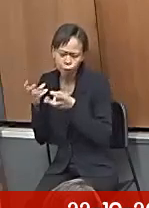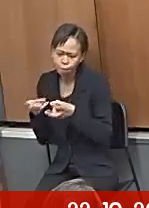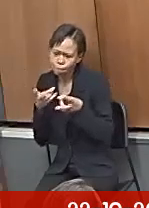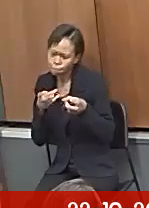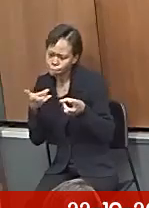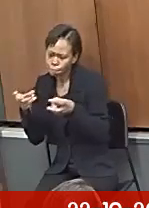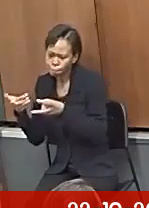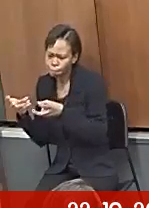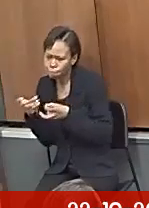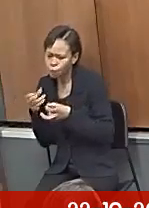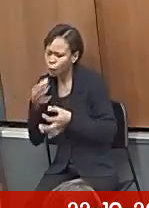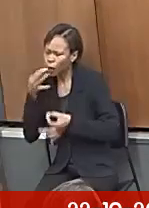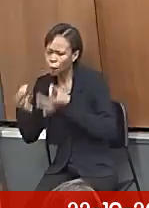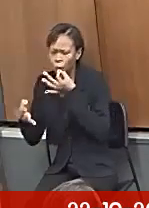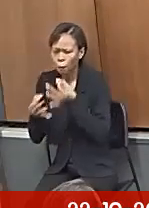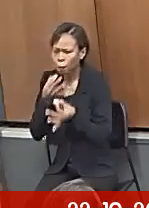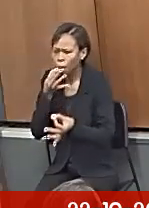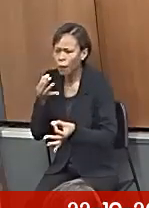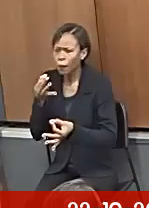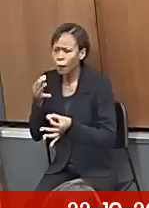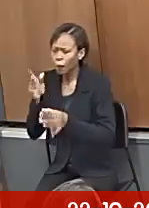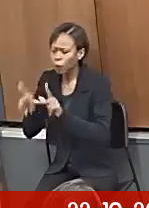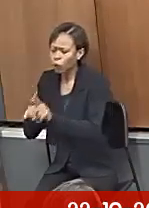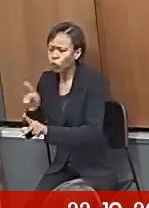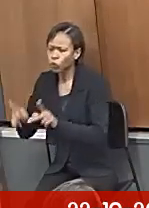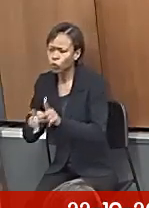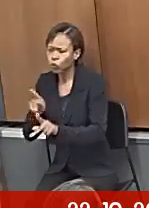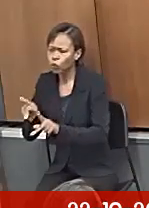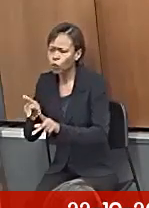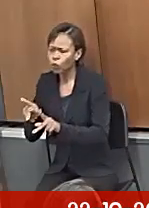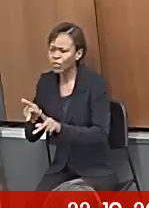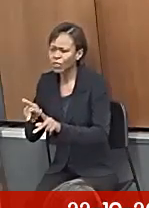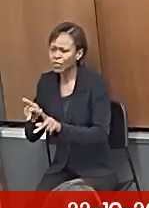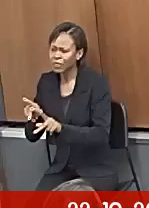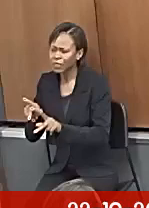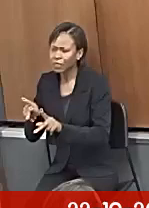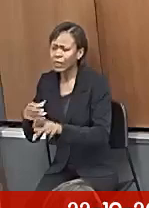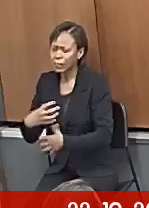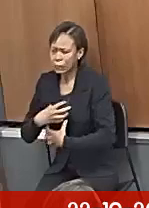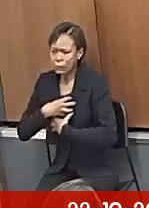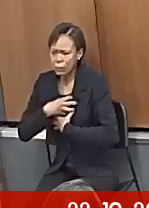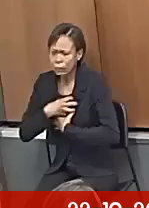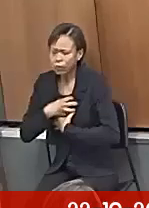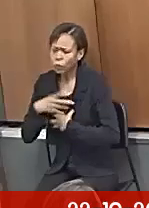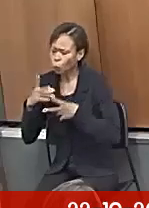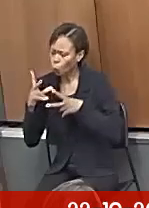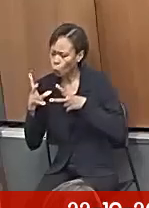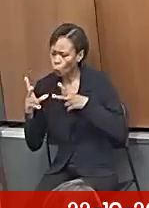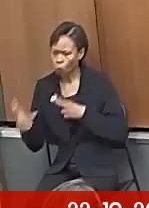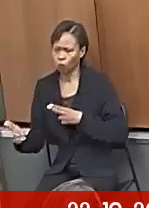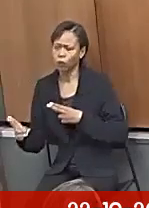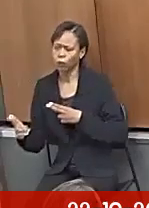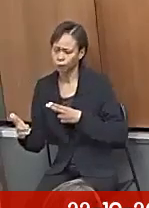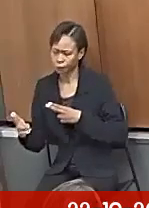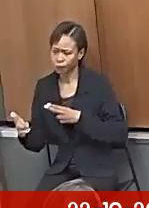sentir o que quem está lá na ponta sentiu e vai nos relatar. Muito